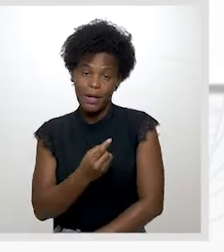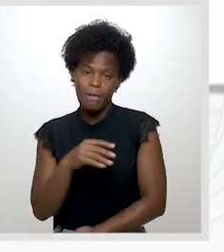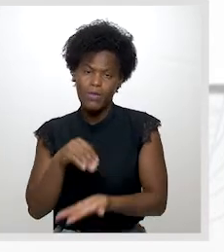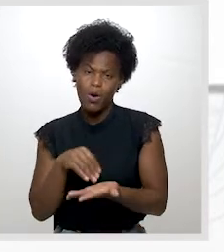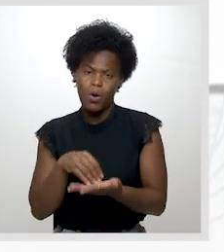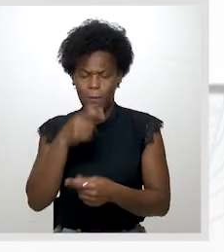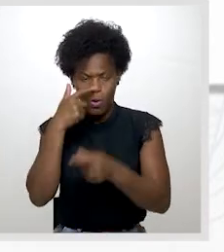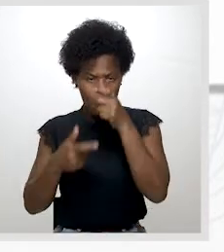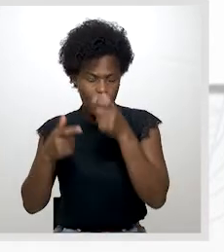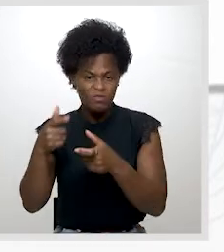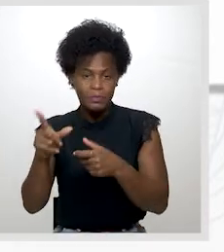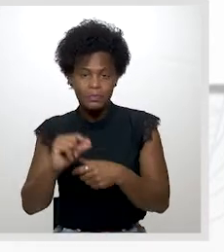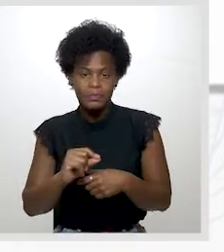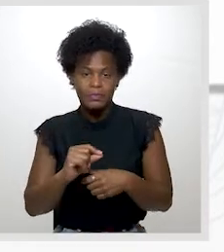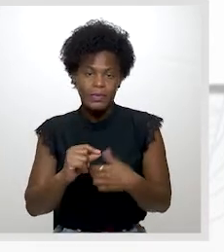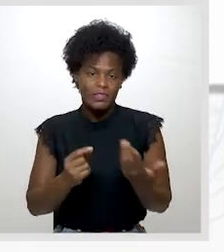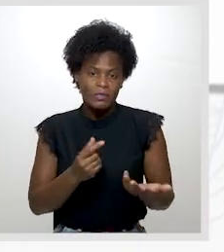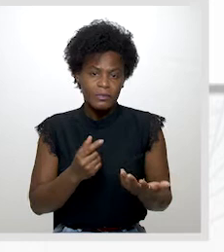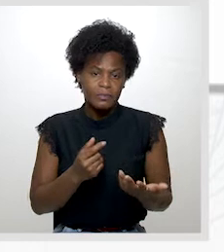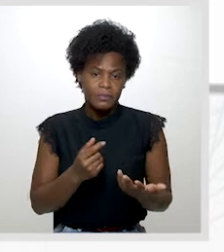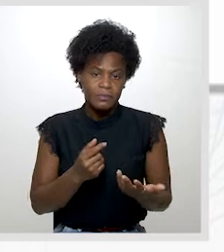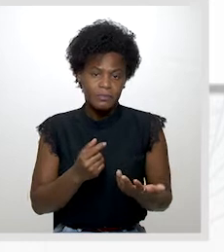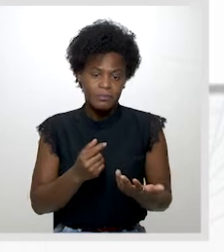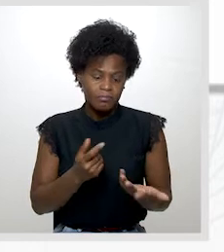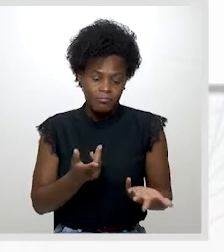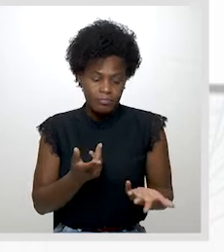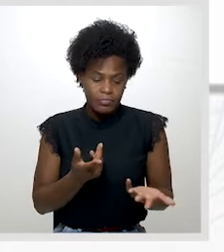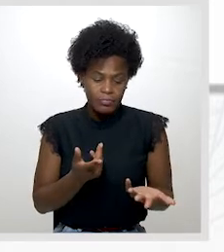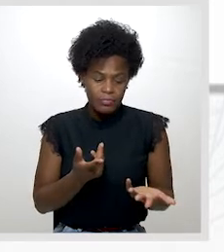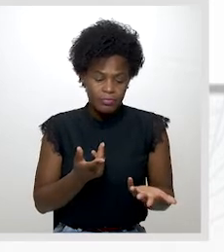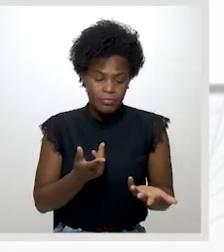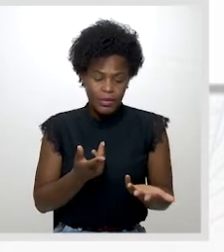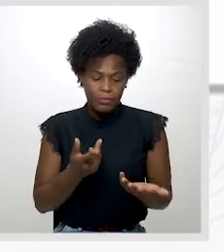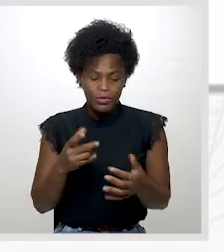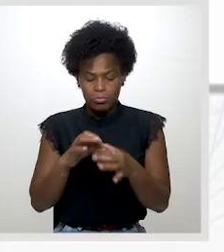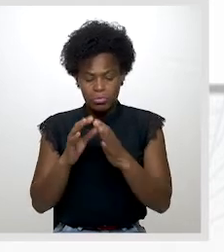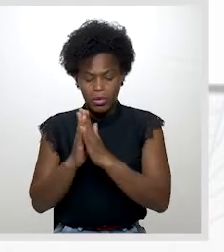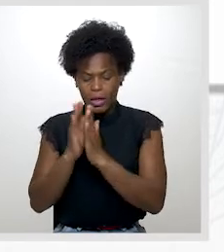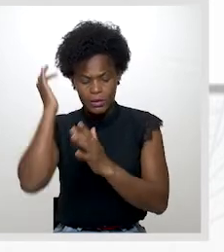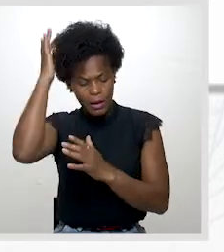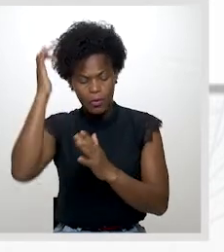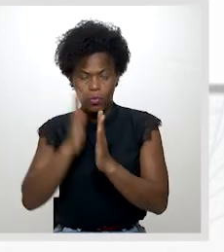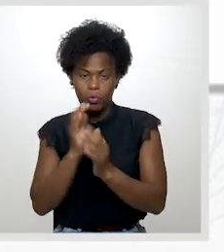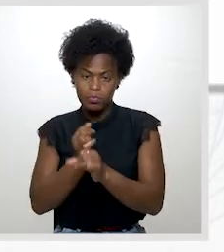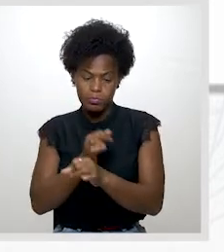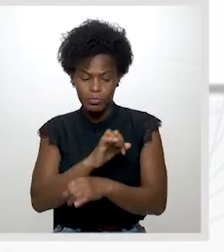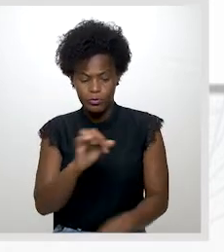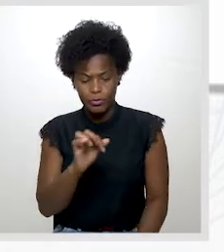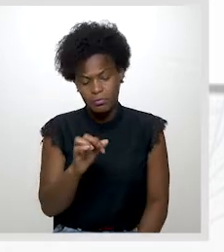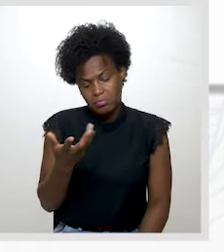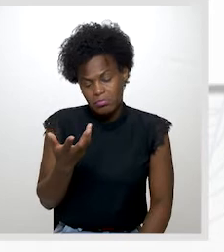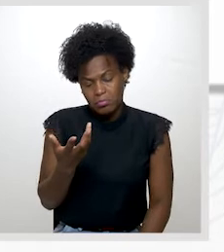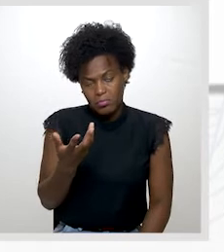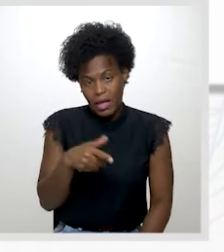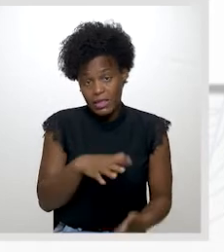pela miséria do povo e a omnipresença do Santo Ofício. Este é